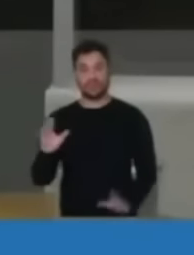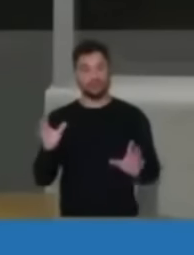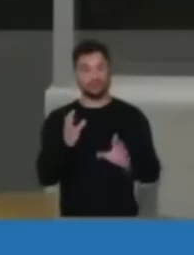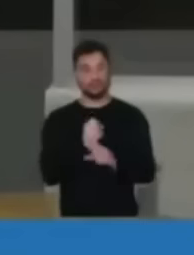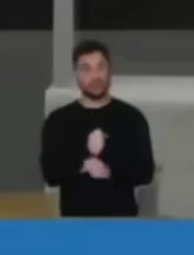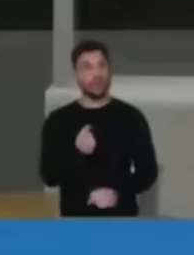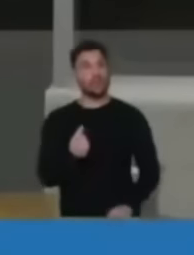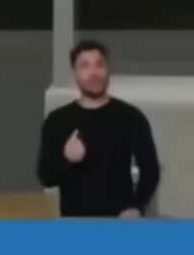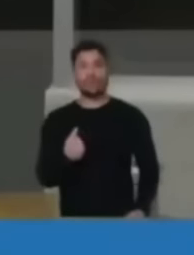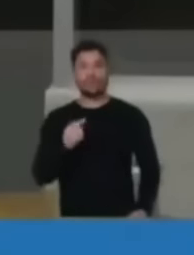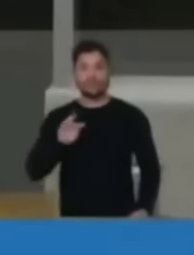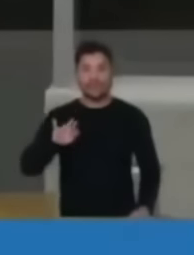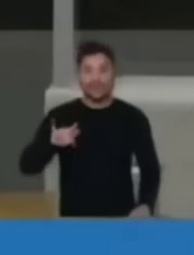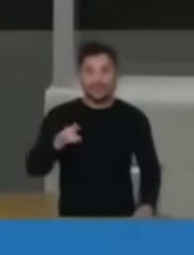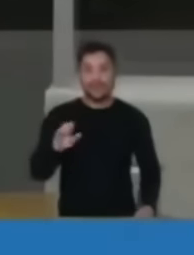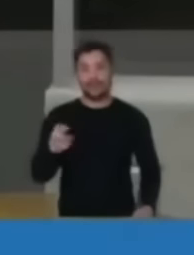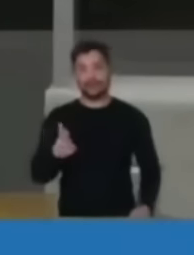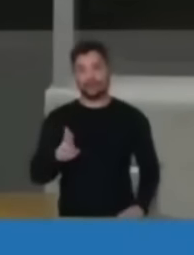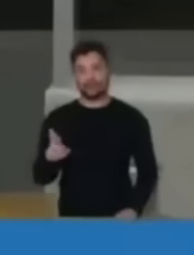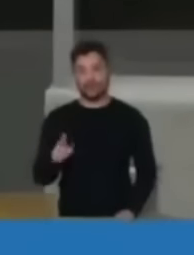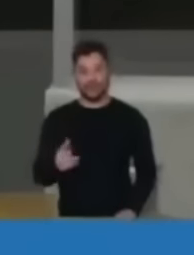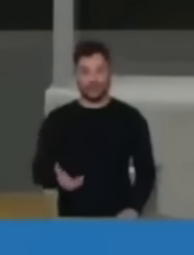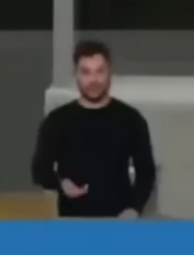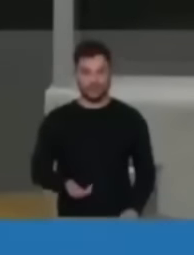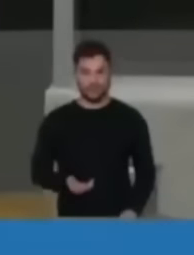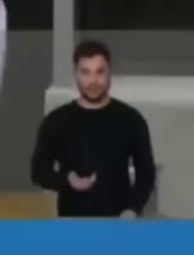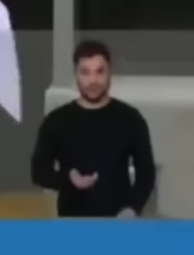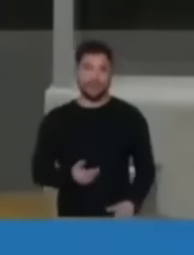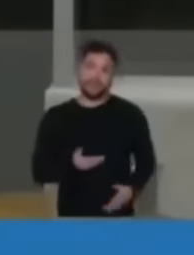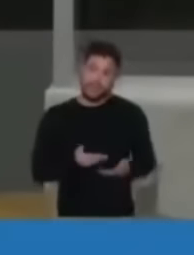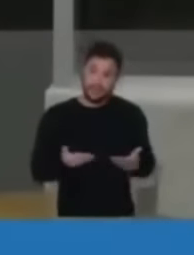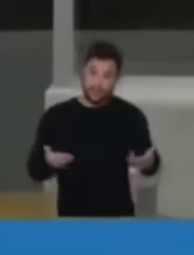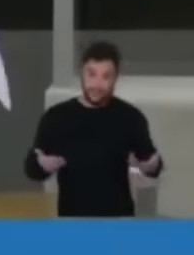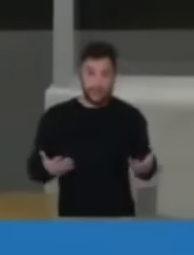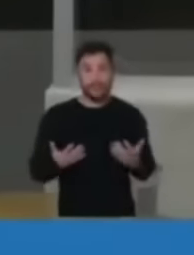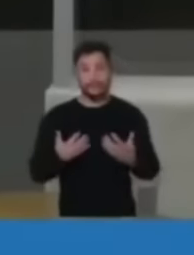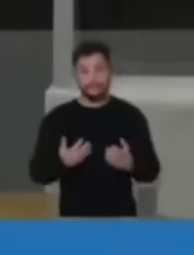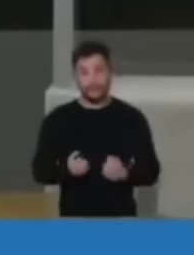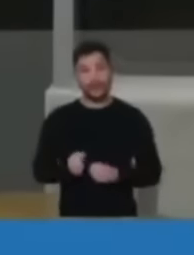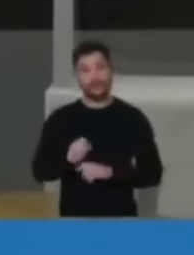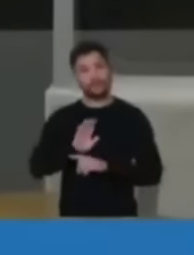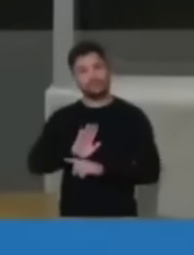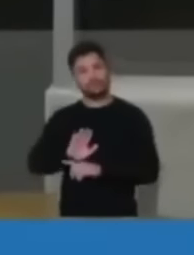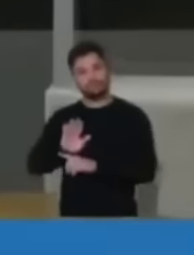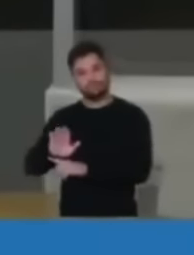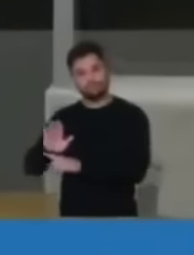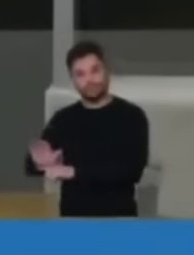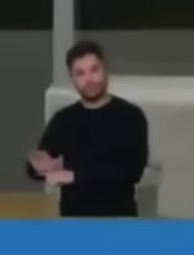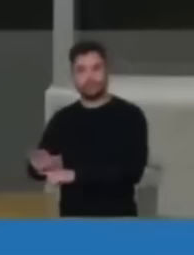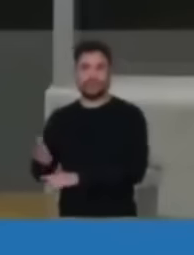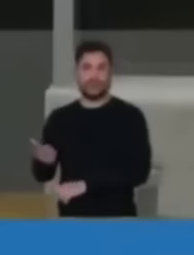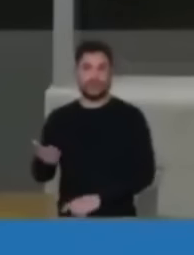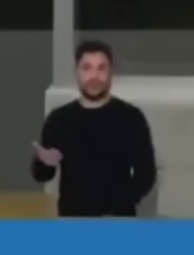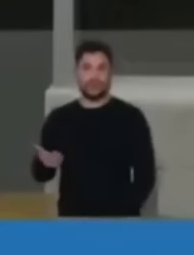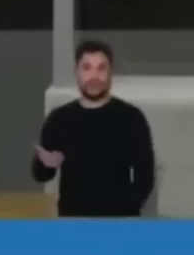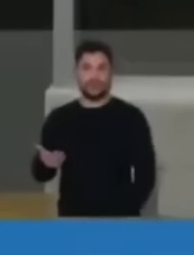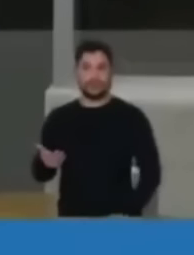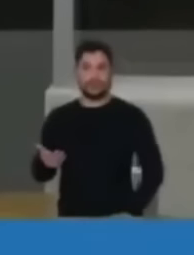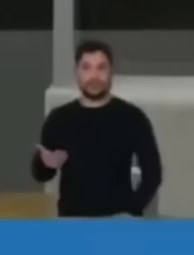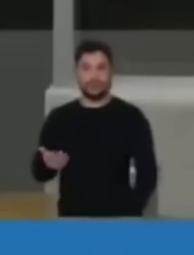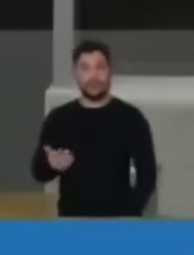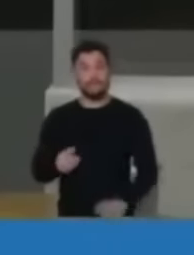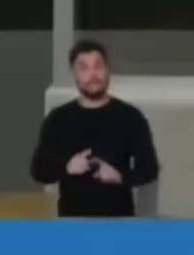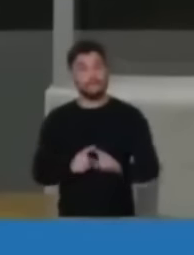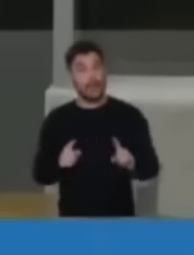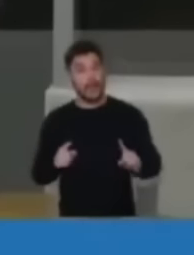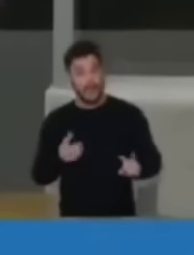minuto, presidente. E aí sim, vamos socorrer amplamente, mas isso